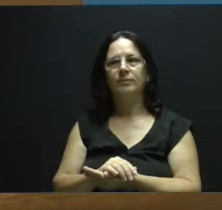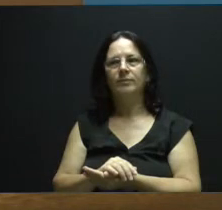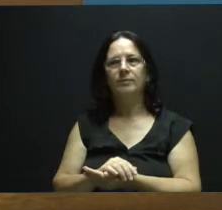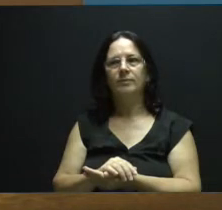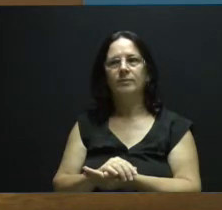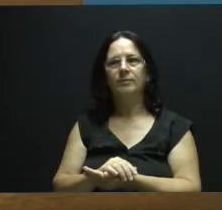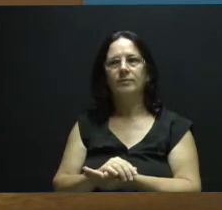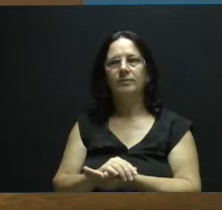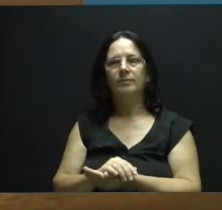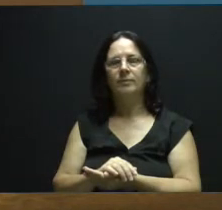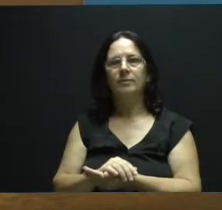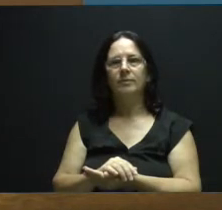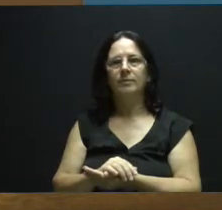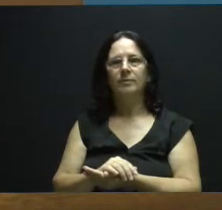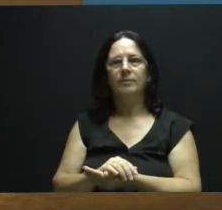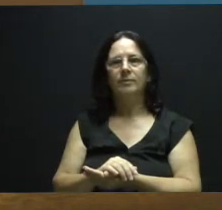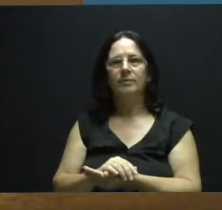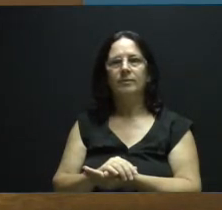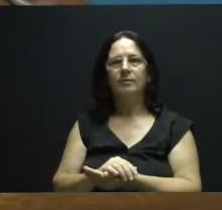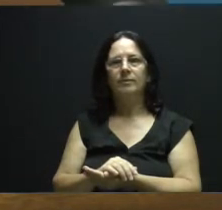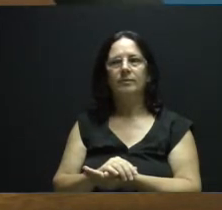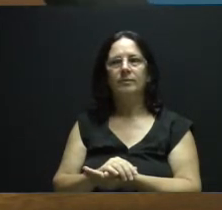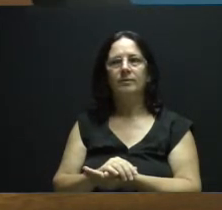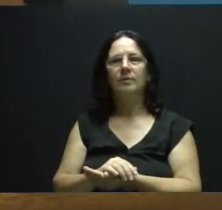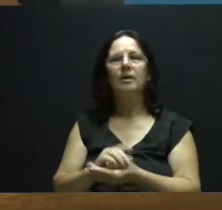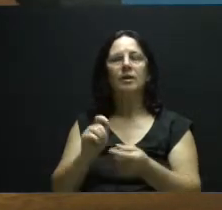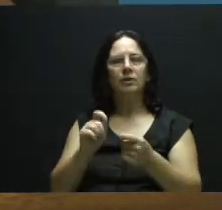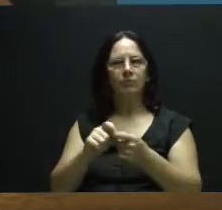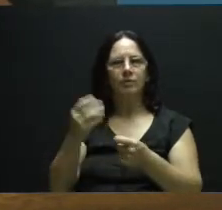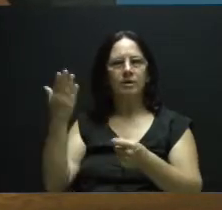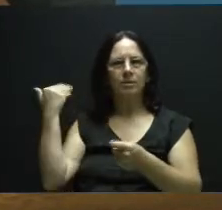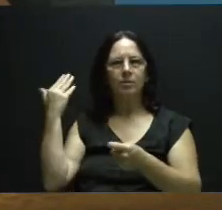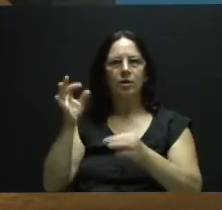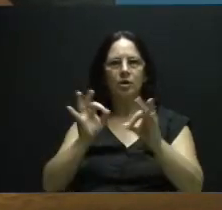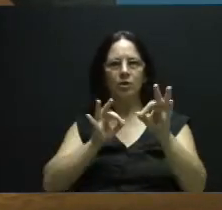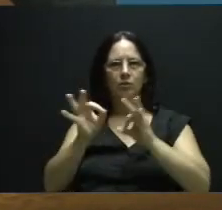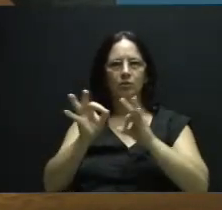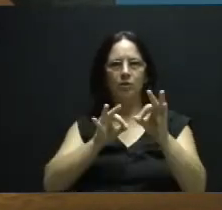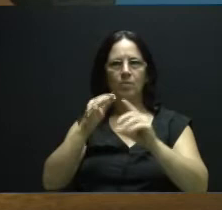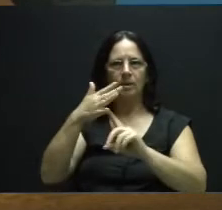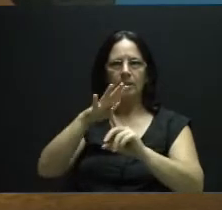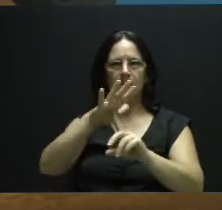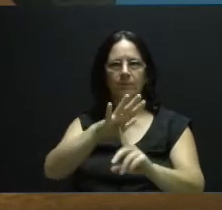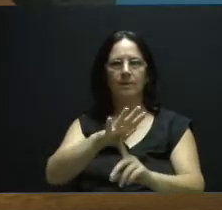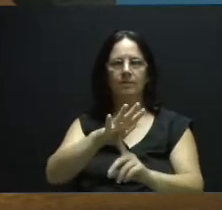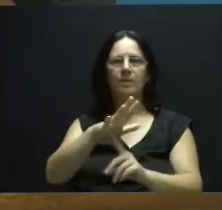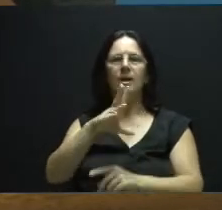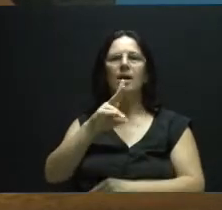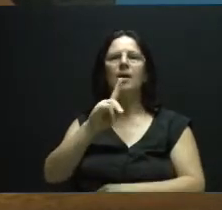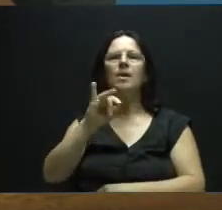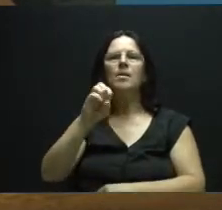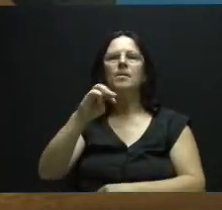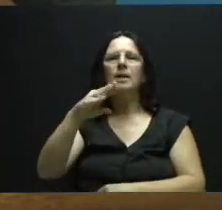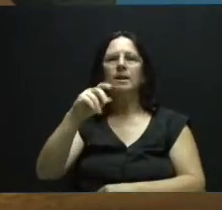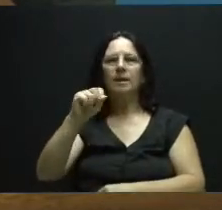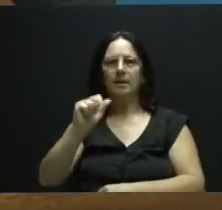vou dar um exemplo vereador toninho fizeram há poucos dias a reforma dessa praça princesa isabel